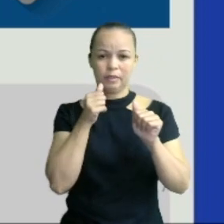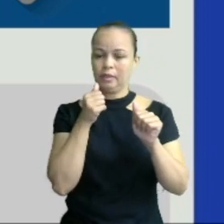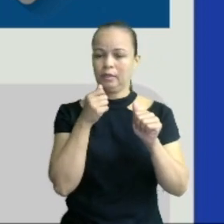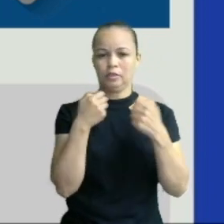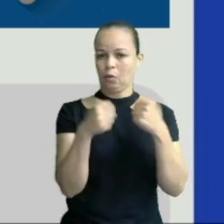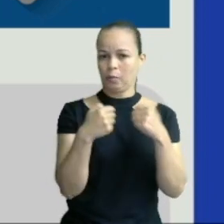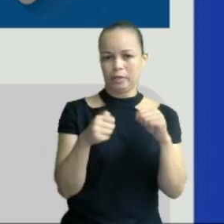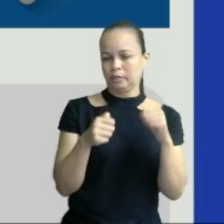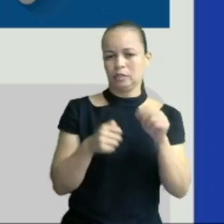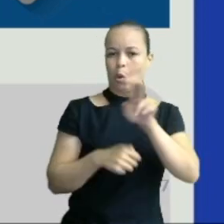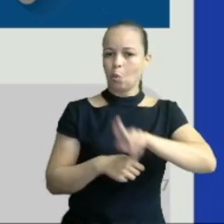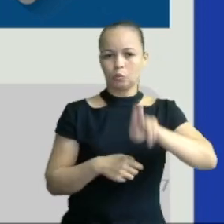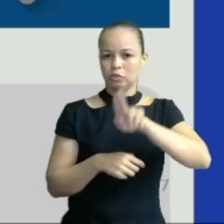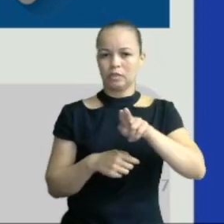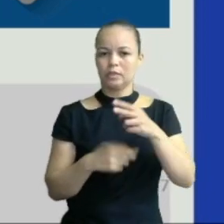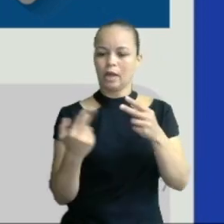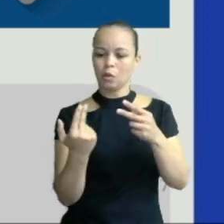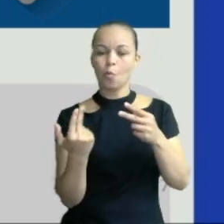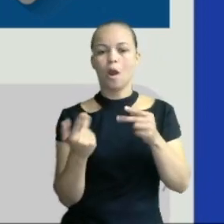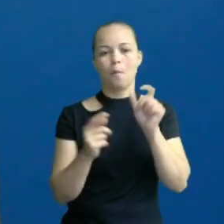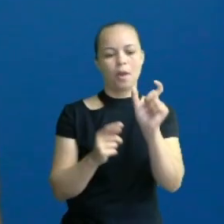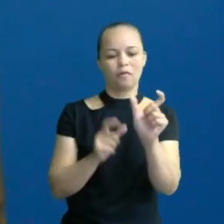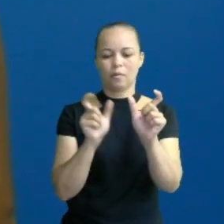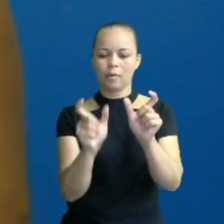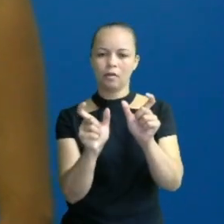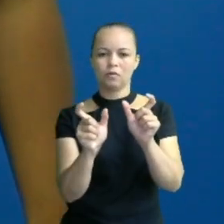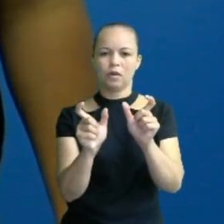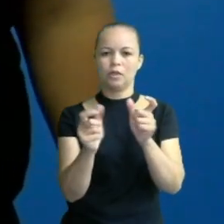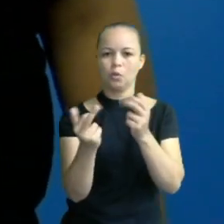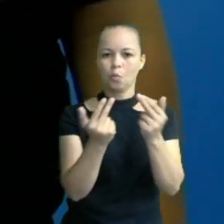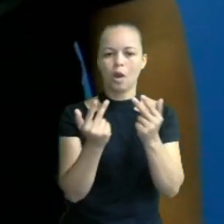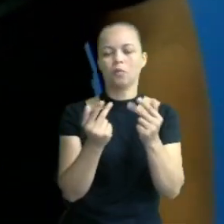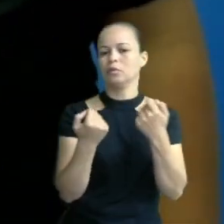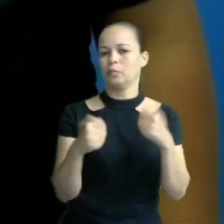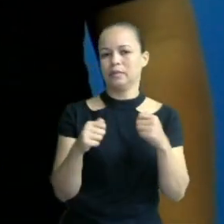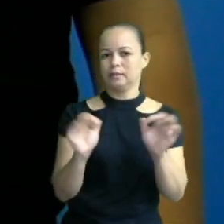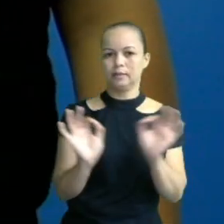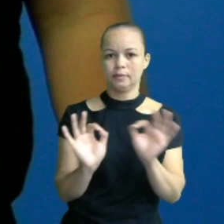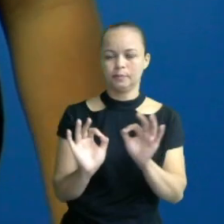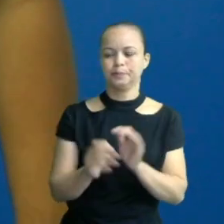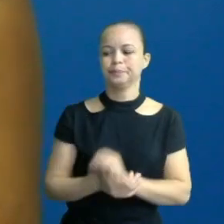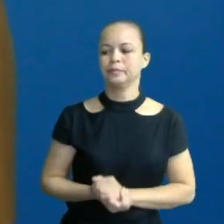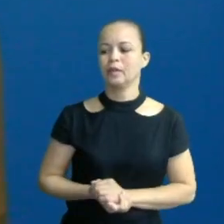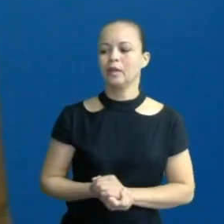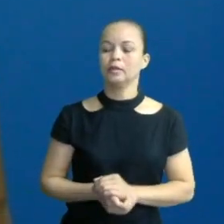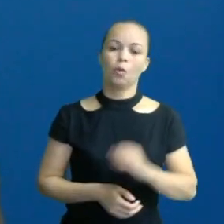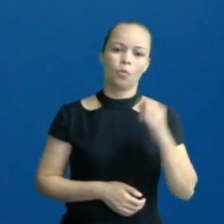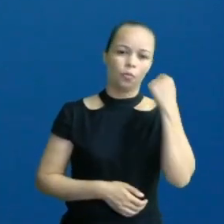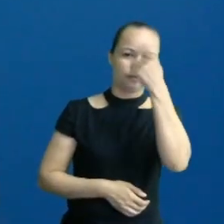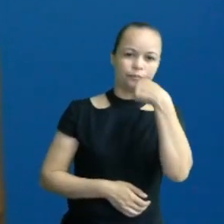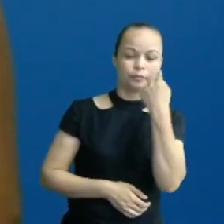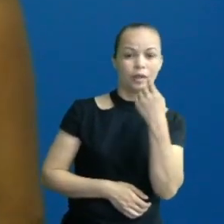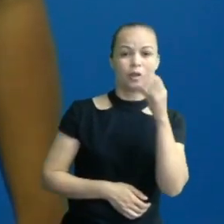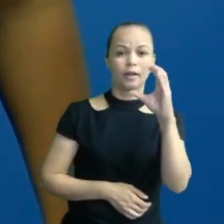repetidas, não utilizaremos. No mesmo caso, a gente pode ver também em cara a cara, né?